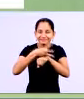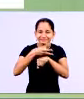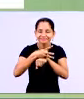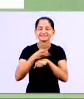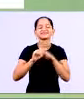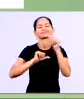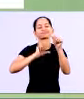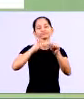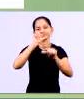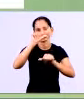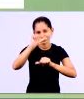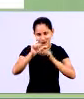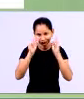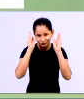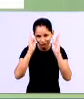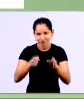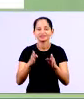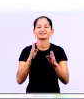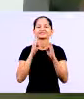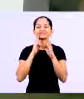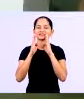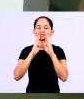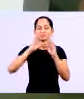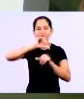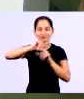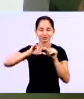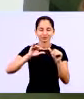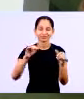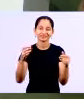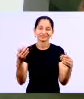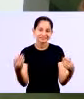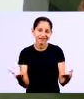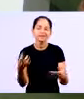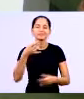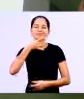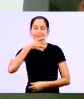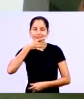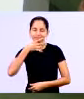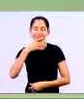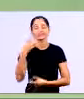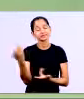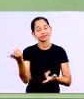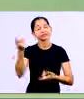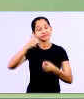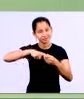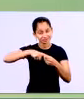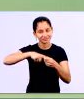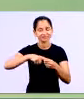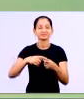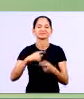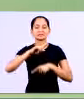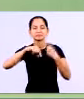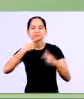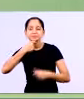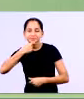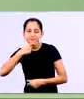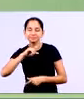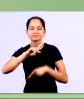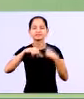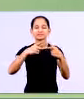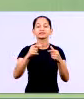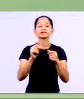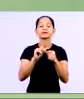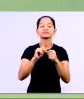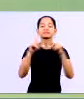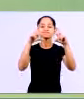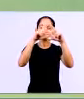fica no Zap, né? No Zap, certo. Bem, novamente, aqui tem uma charge